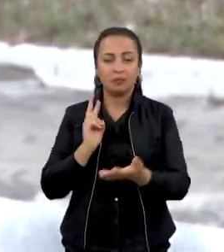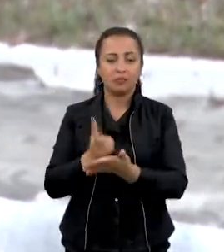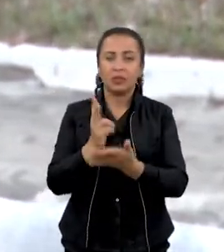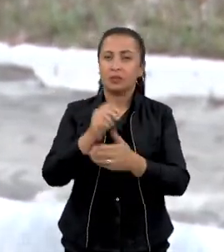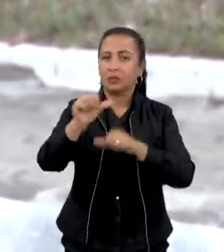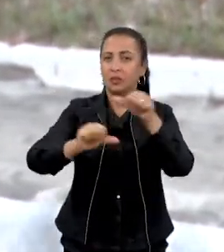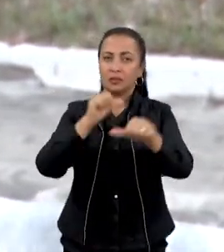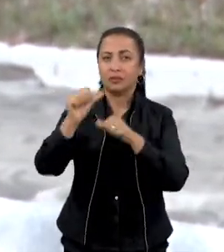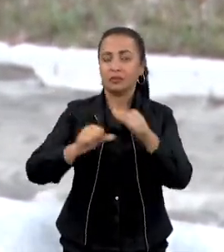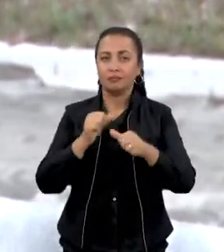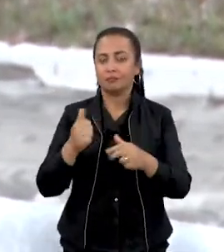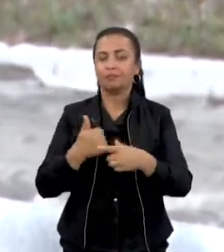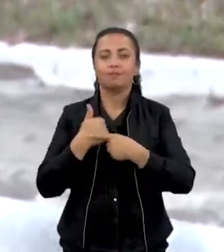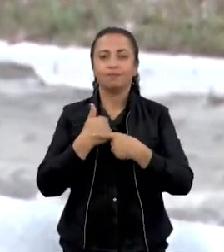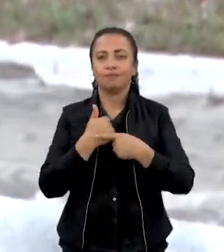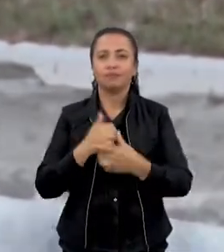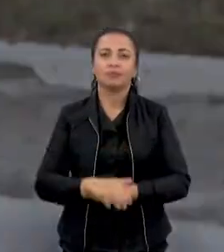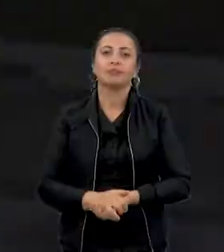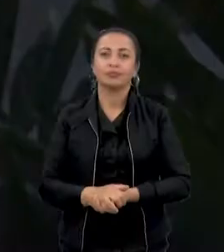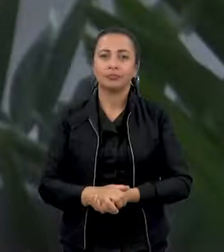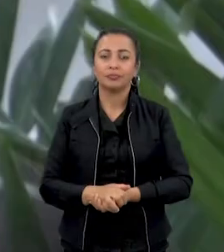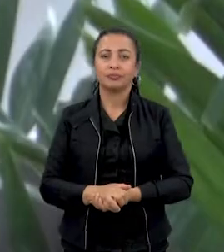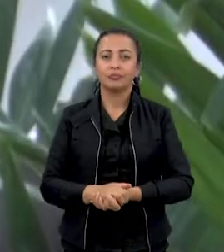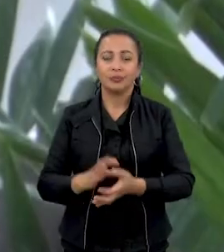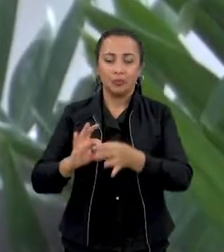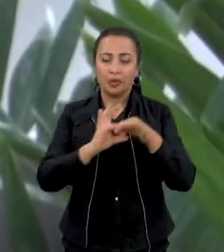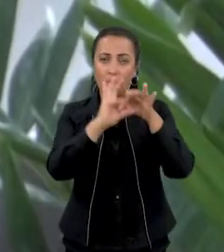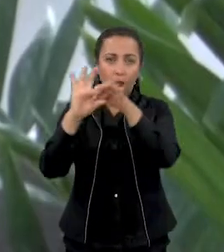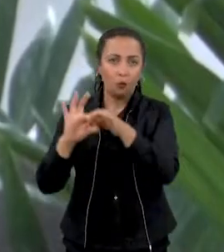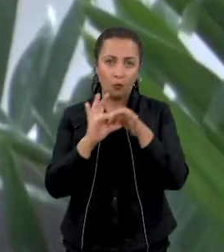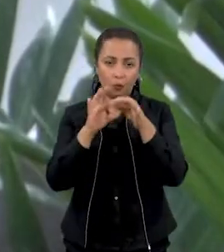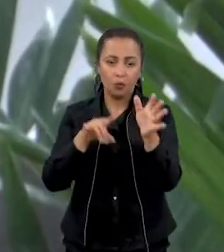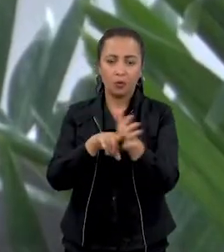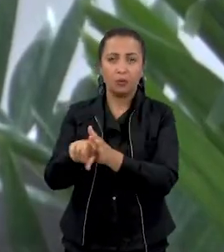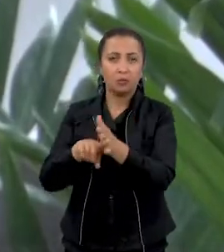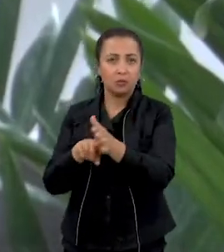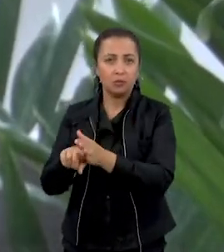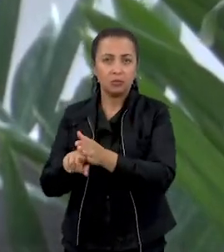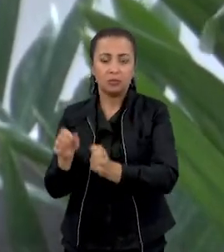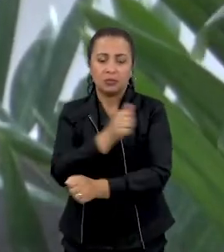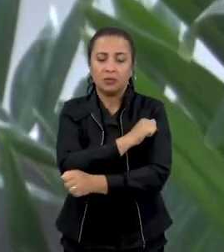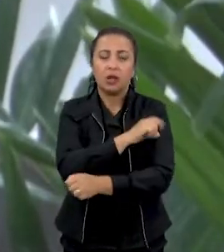relação ela seja sempre desenvolvida de maneira positiva. Esse vínculo, então, da pesquisa